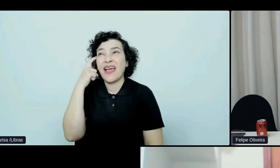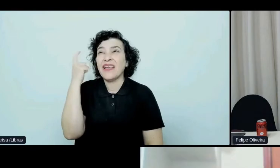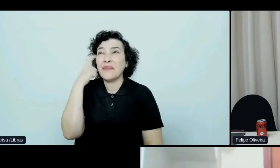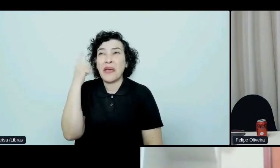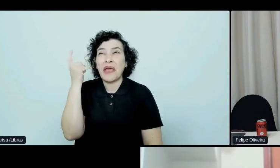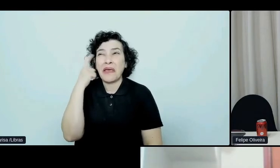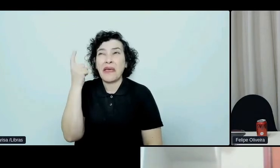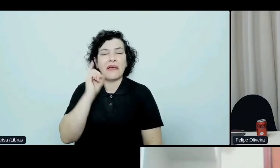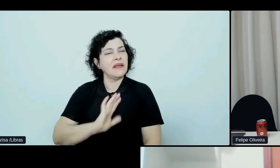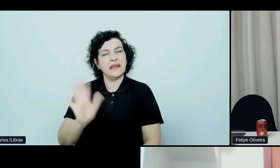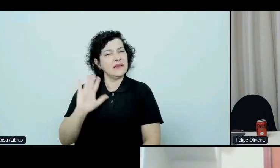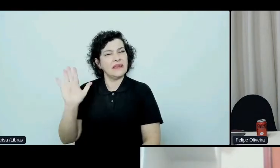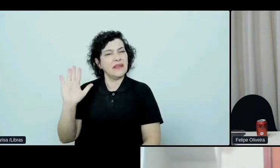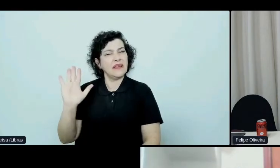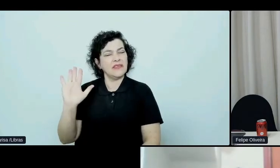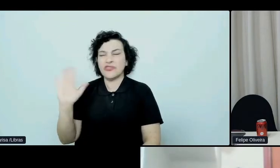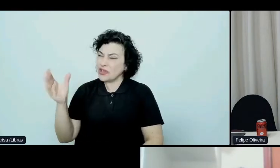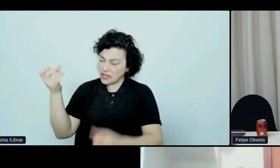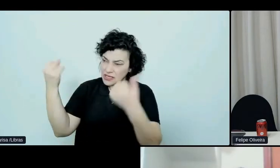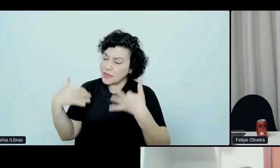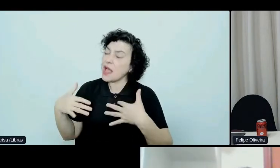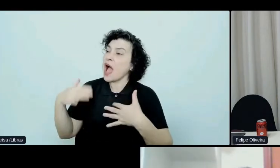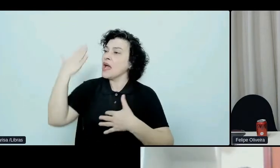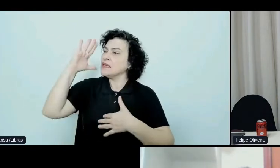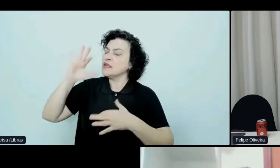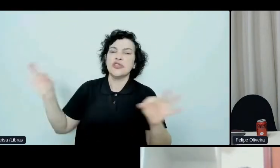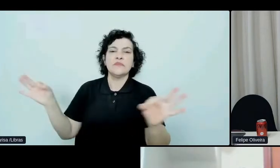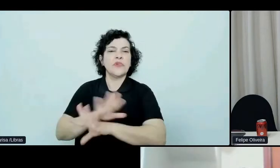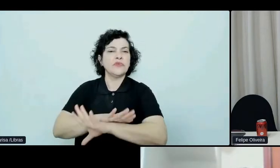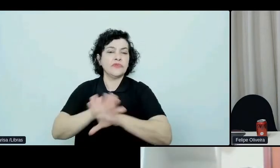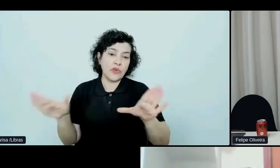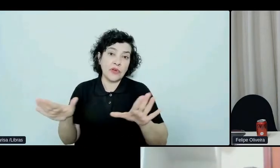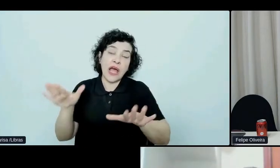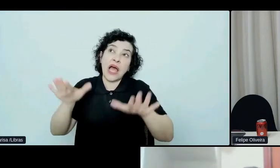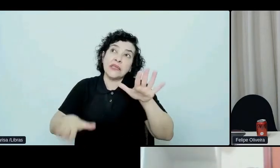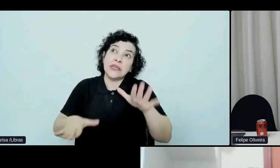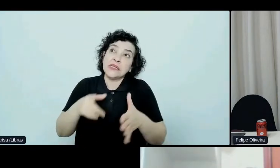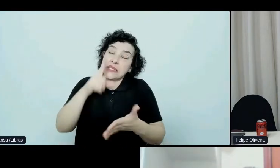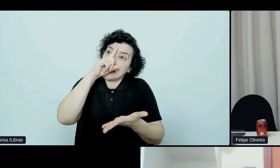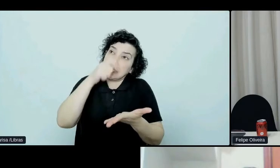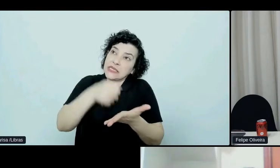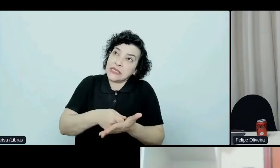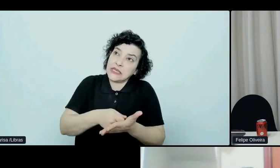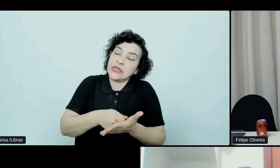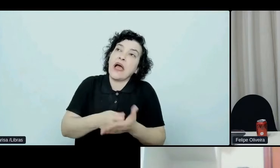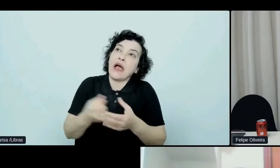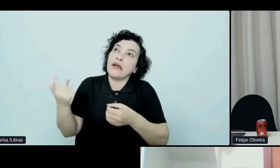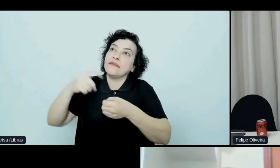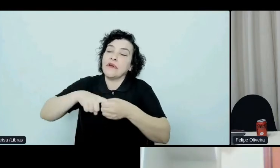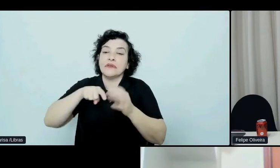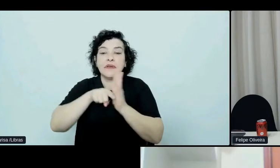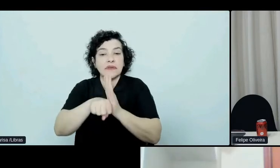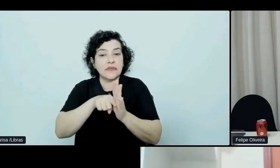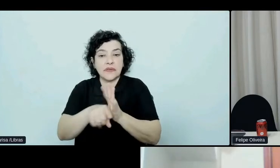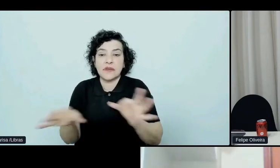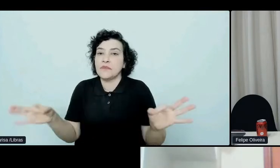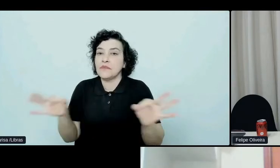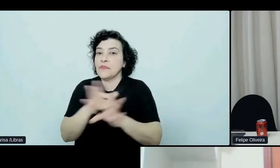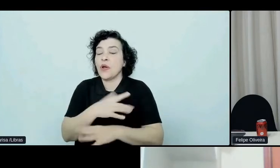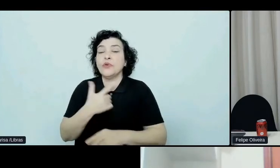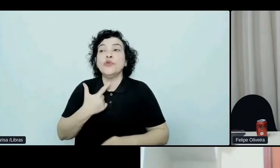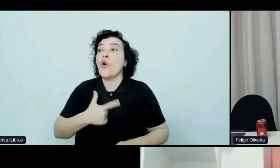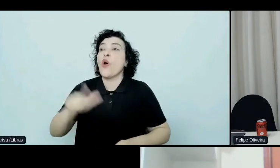está esclarecido. Vem um problema do mundo, a gente pega, analisa, resolve, próximo. Não tem